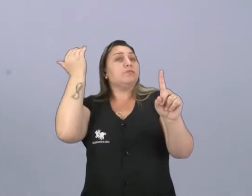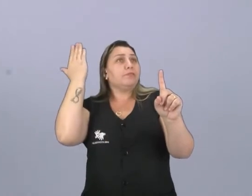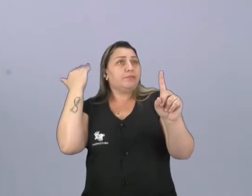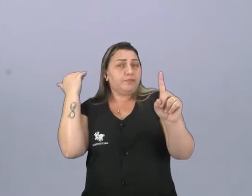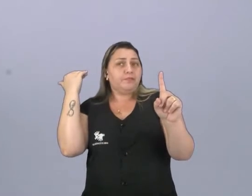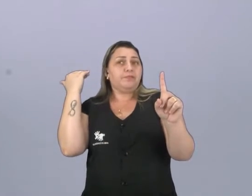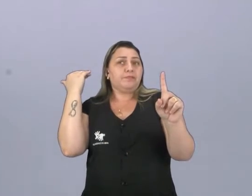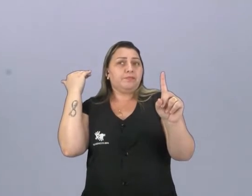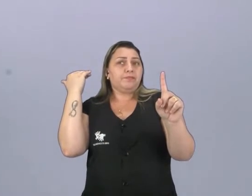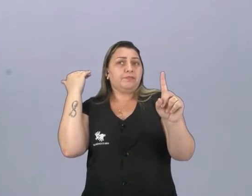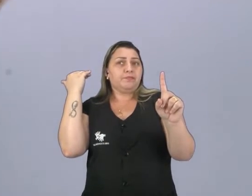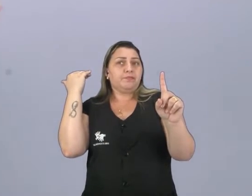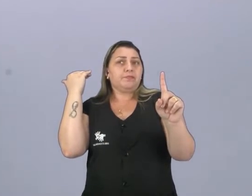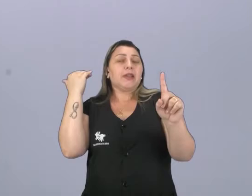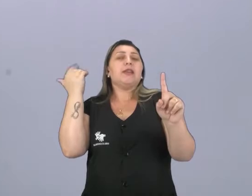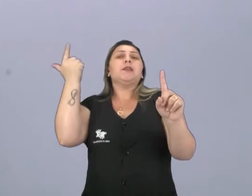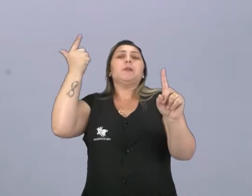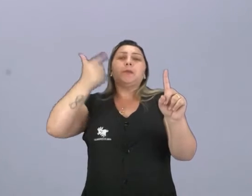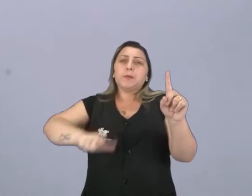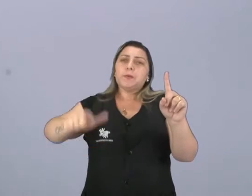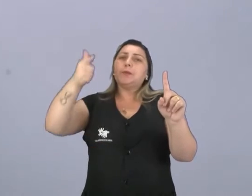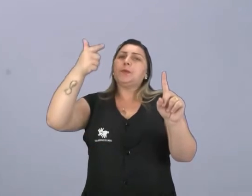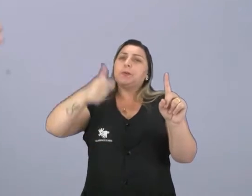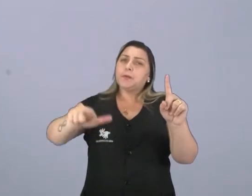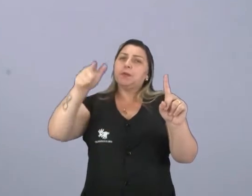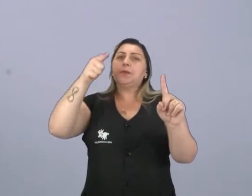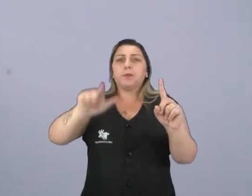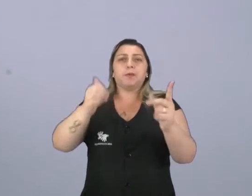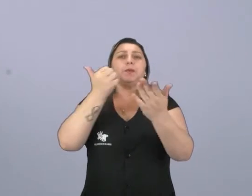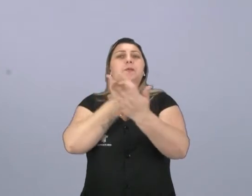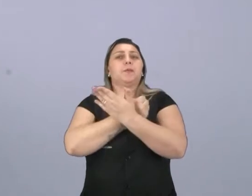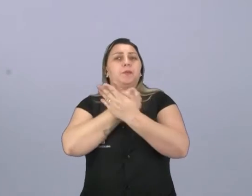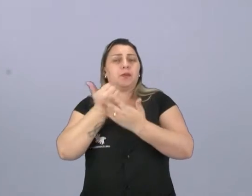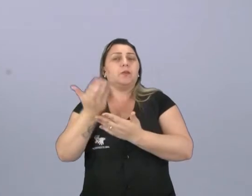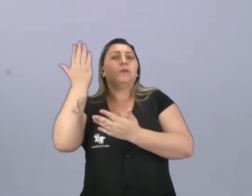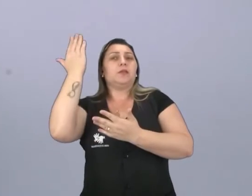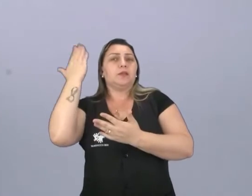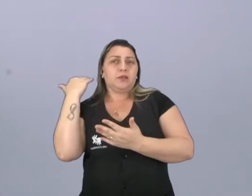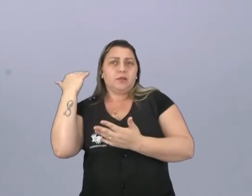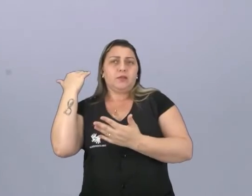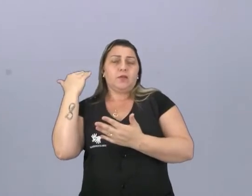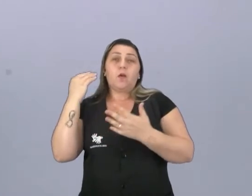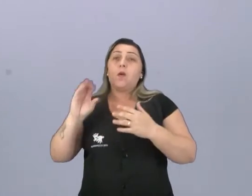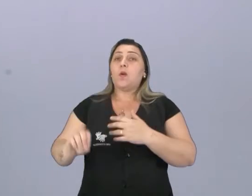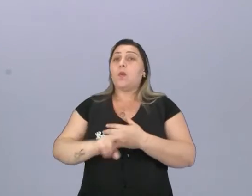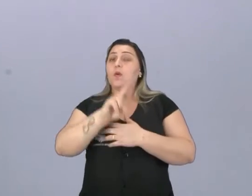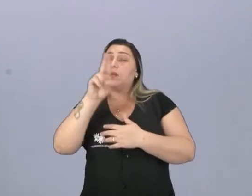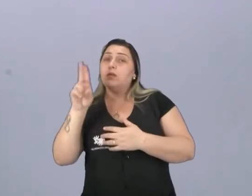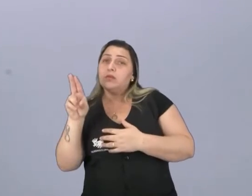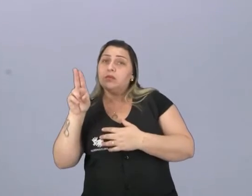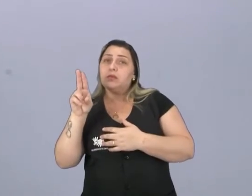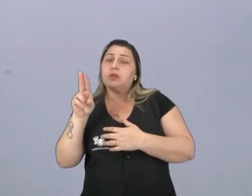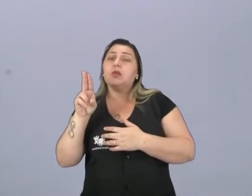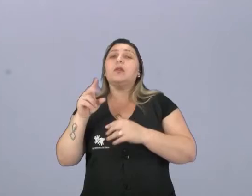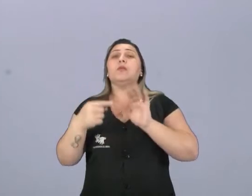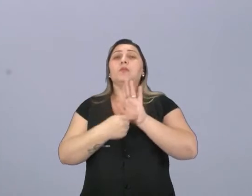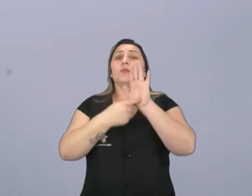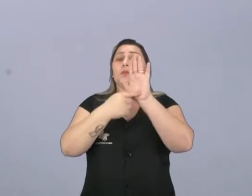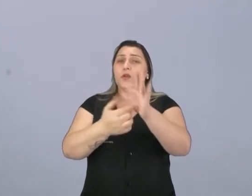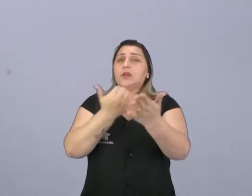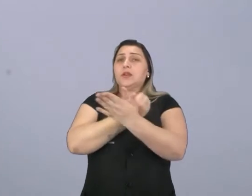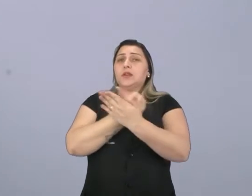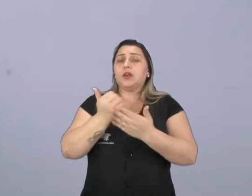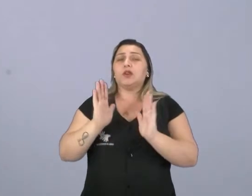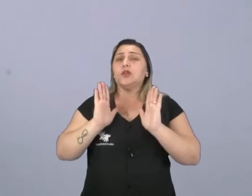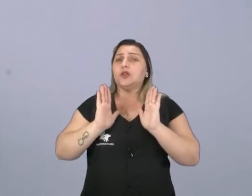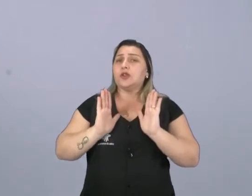passado se repetiam. Essas ações elas se repetiam no passado ou elas indicam ações que